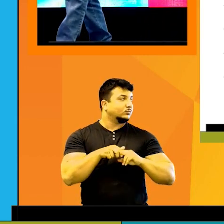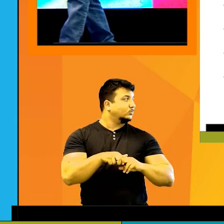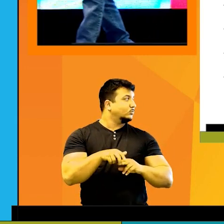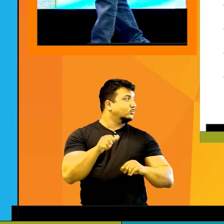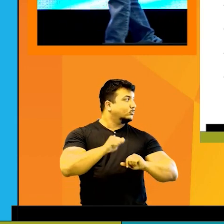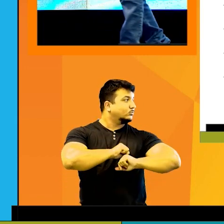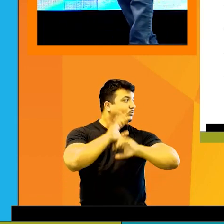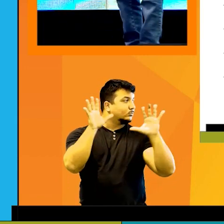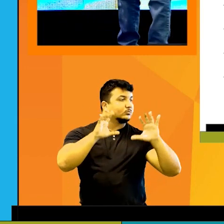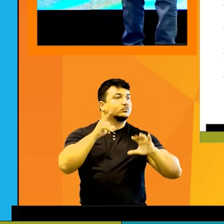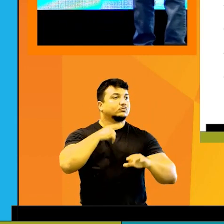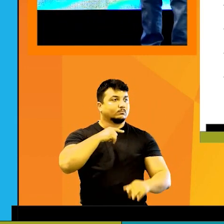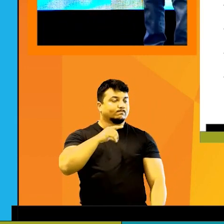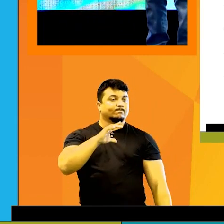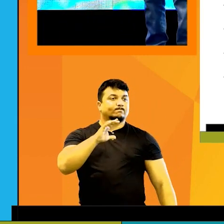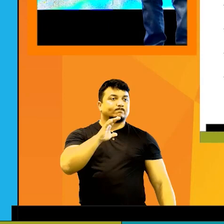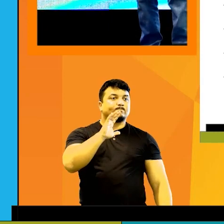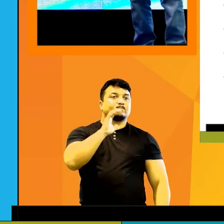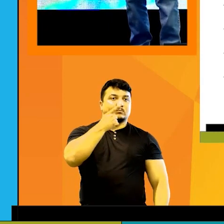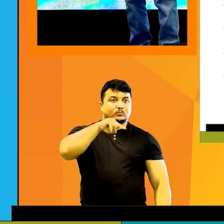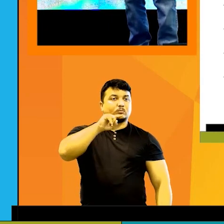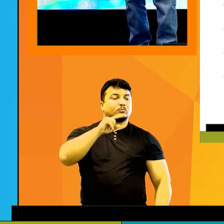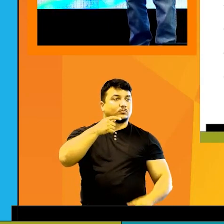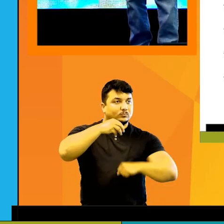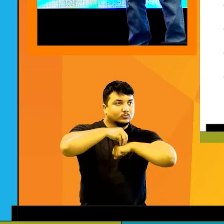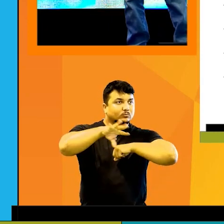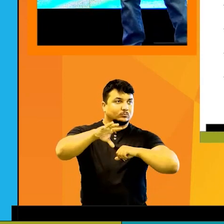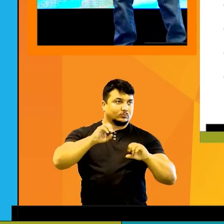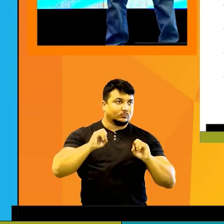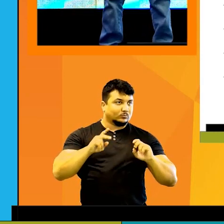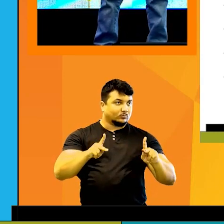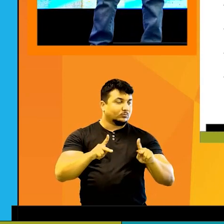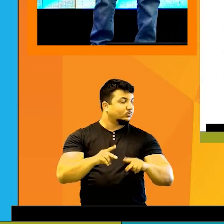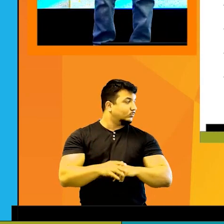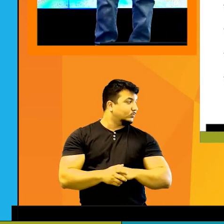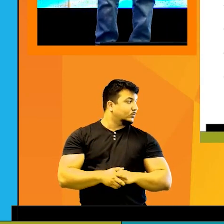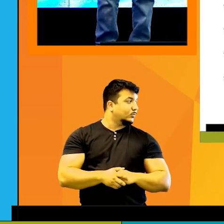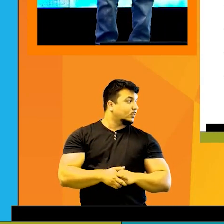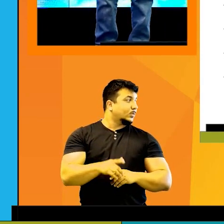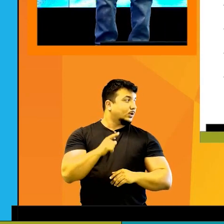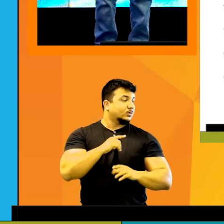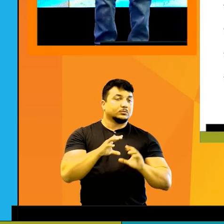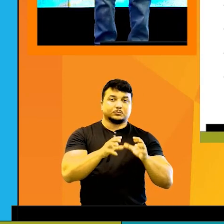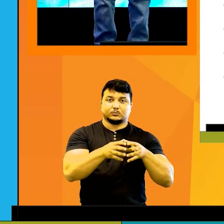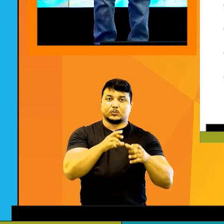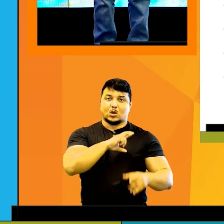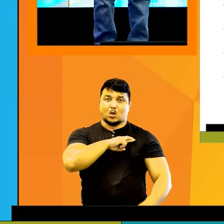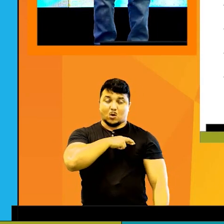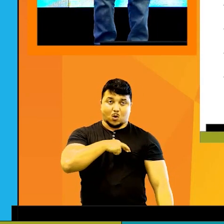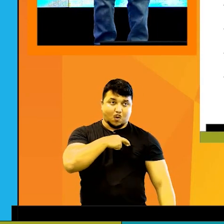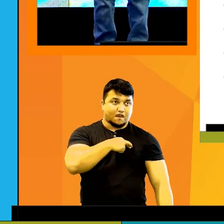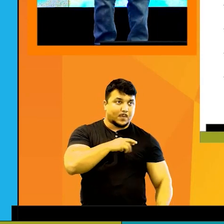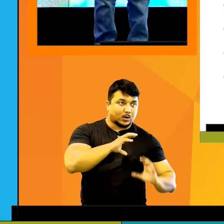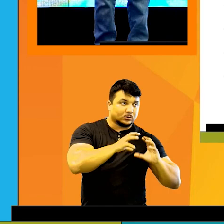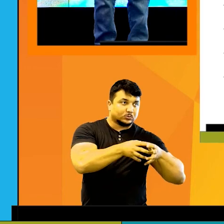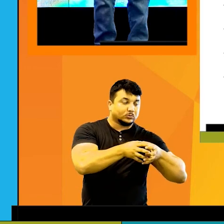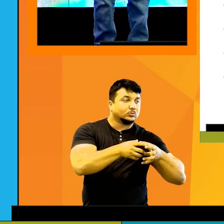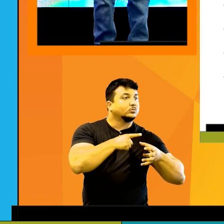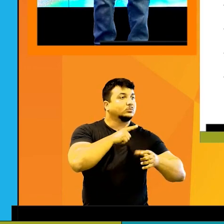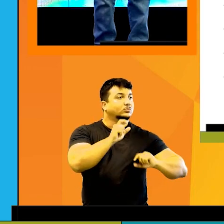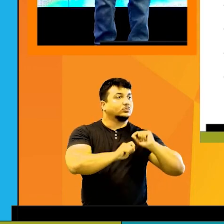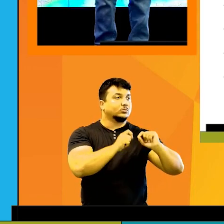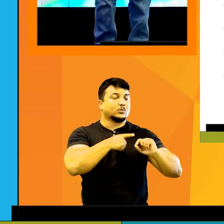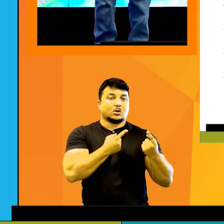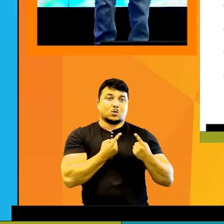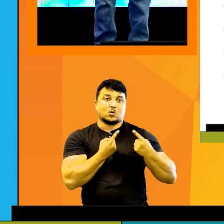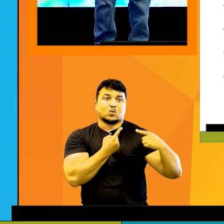bem acesa essa informação na mente de vocês. A escola romântica foi a primeira a se